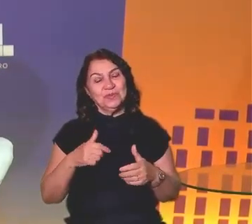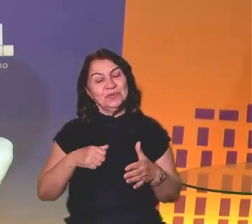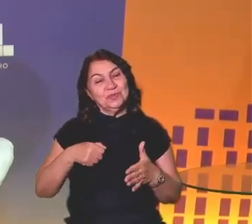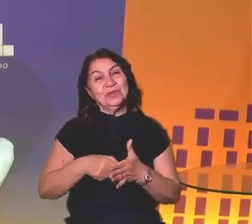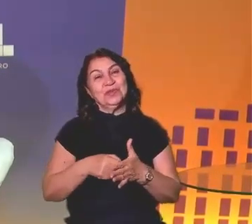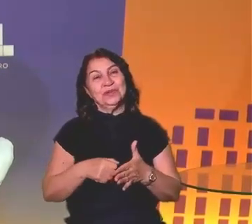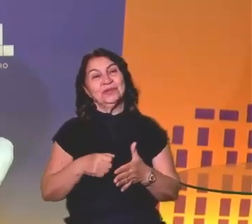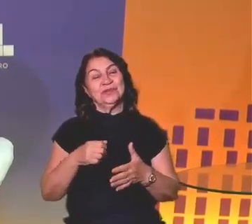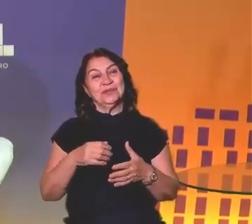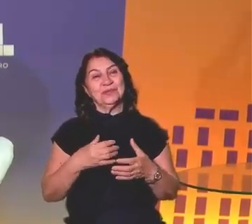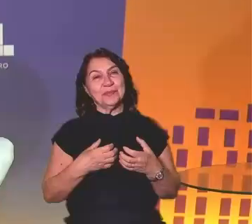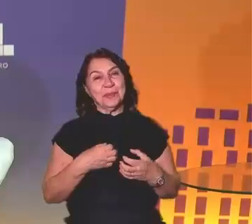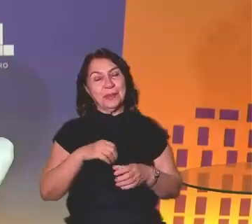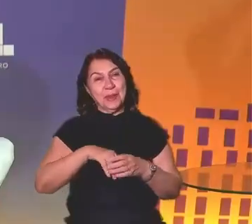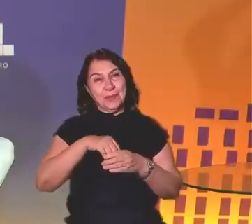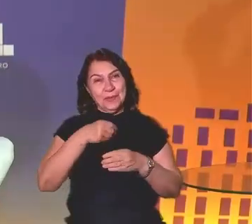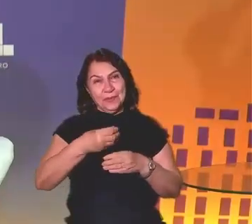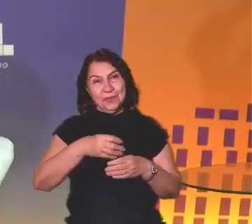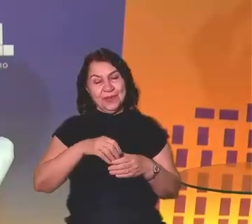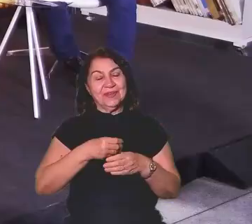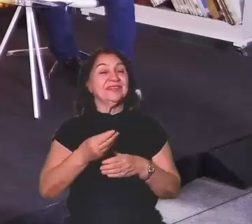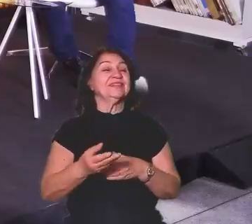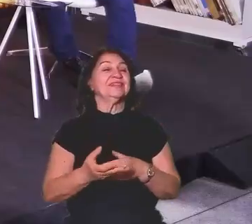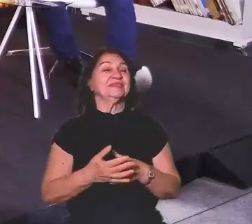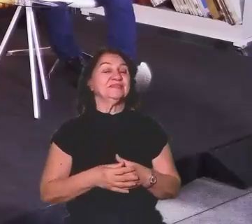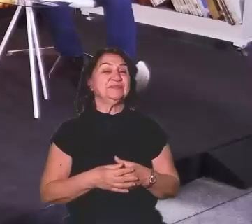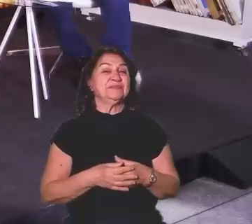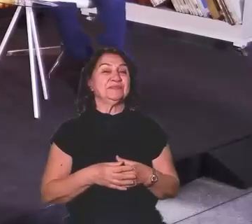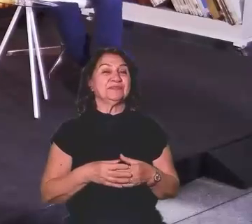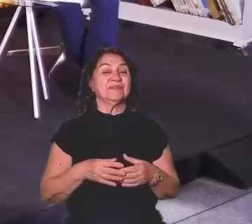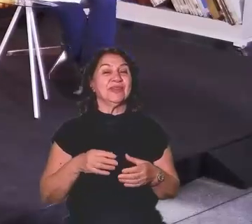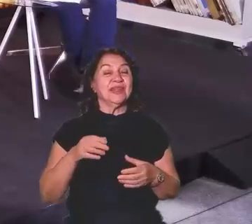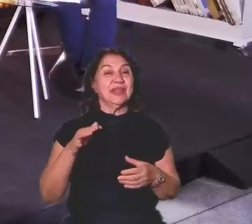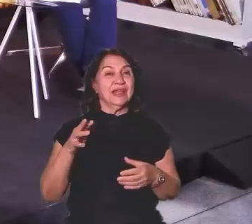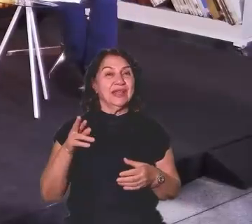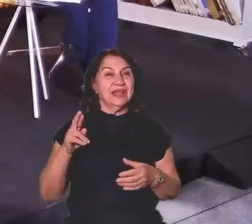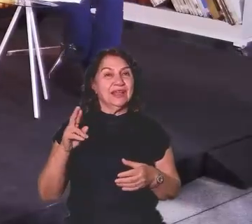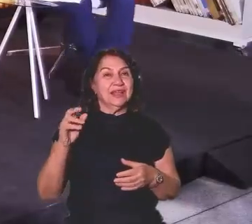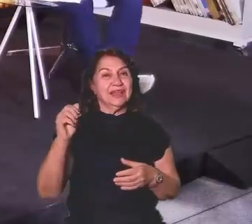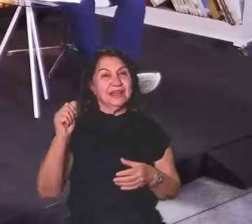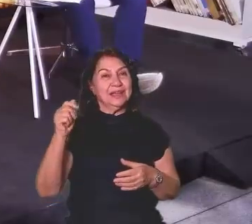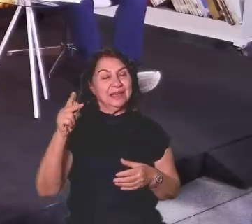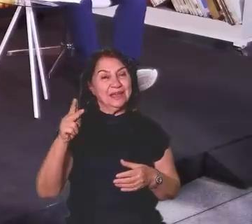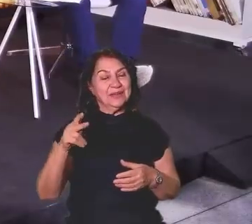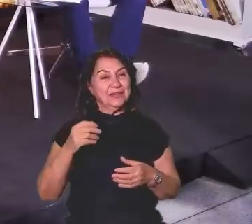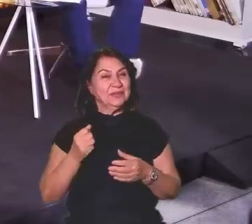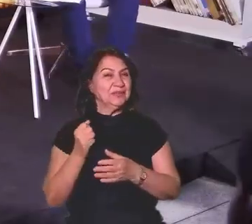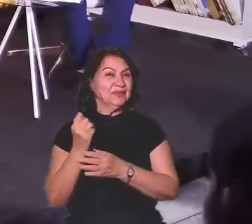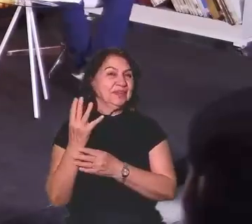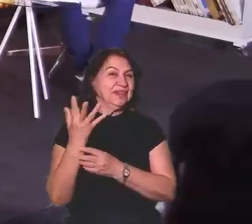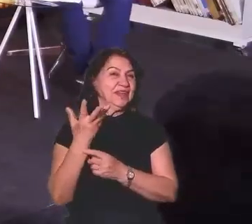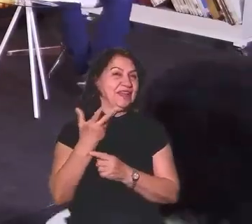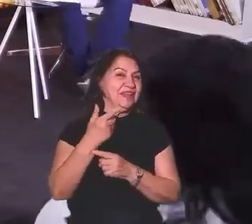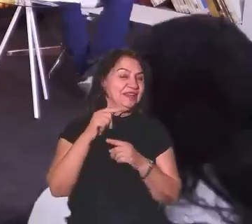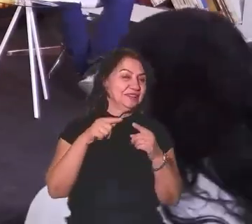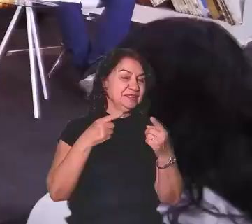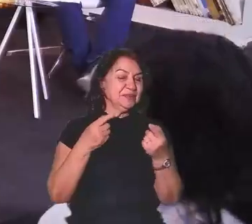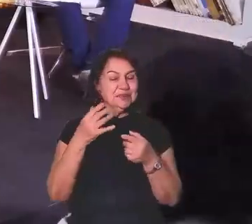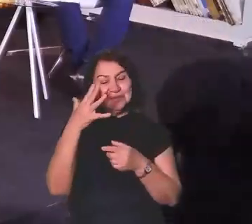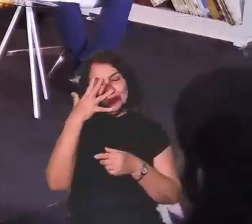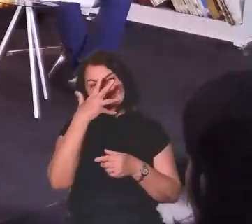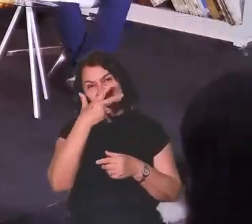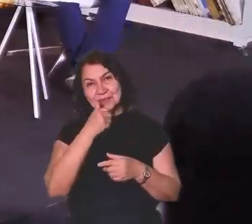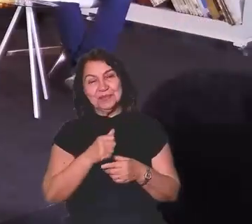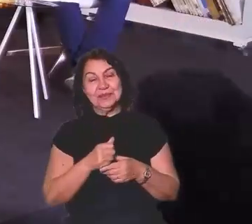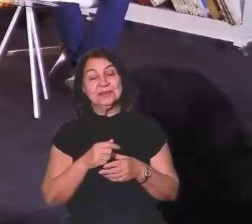minha essência. Muito bem, maravilha. Até porque rap é música, rap é arte é isso, né? Essa beleza.